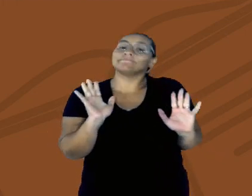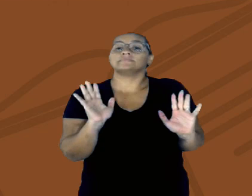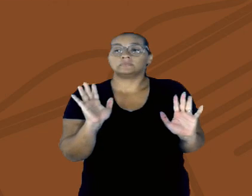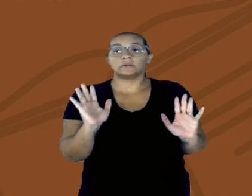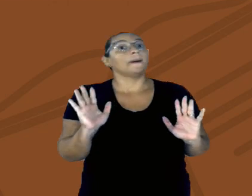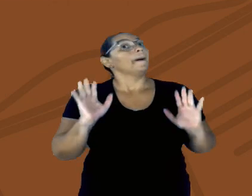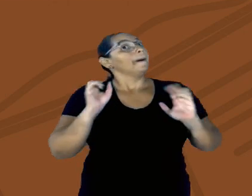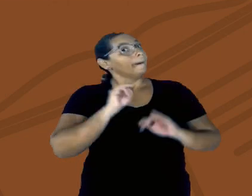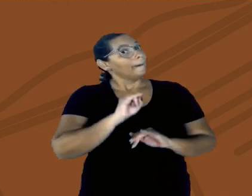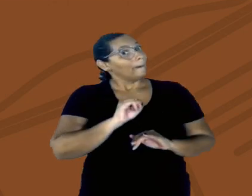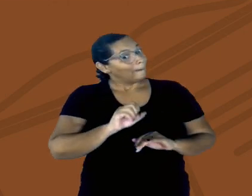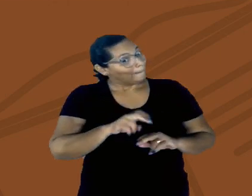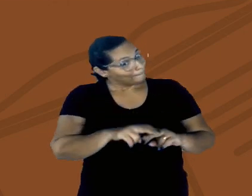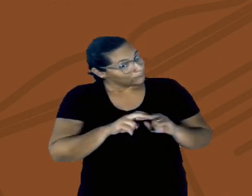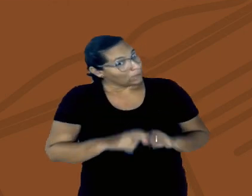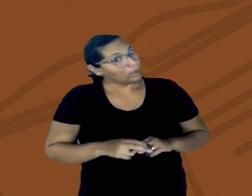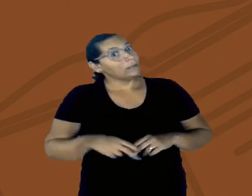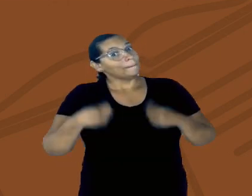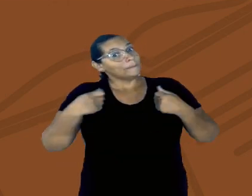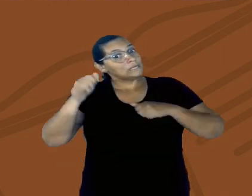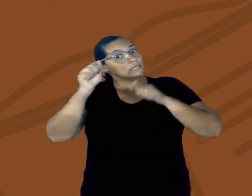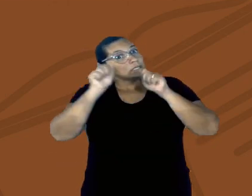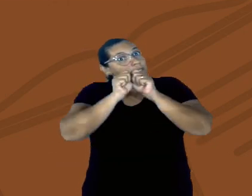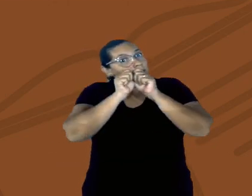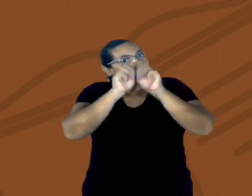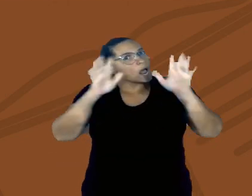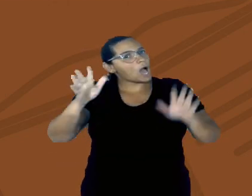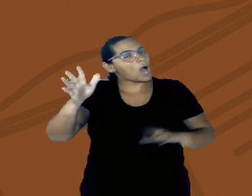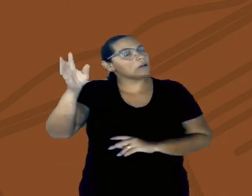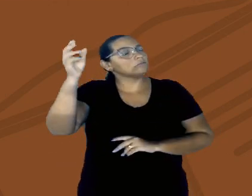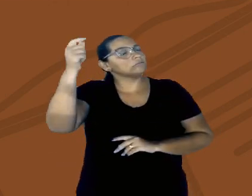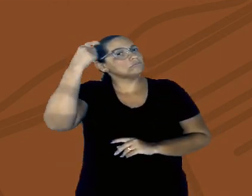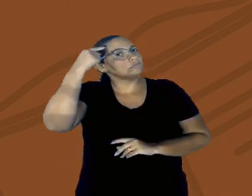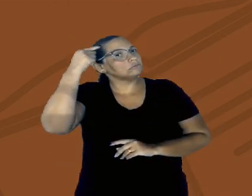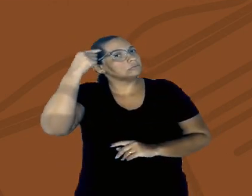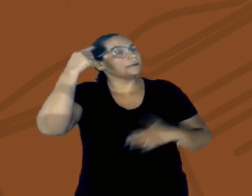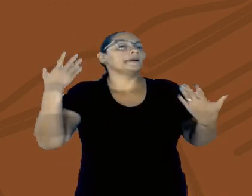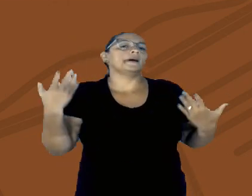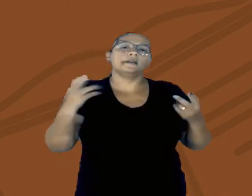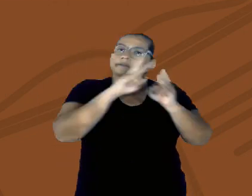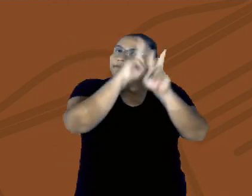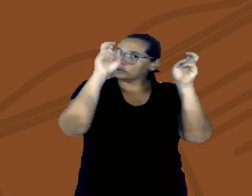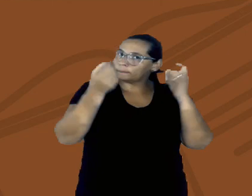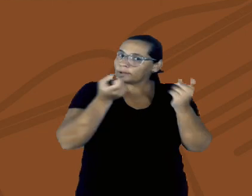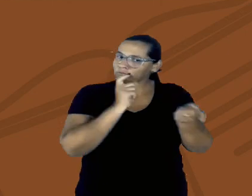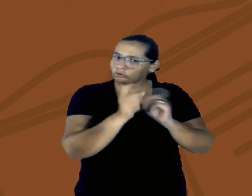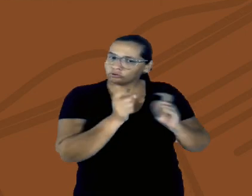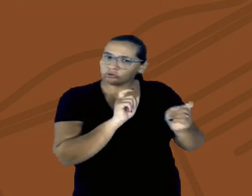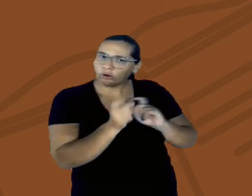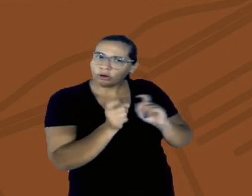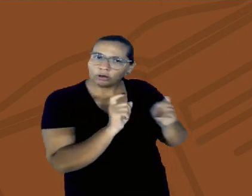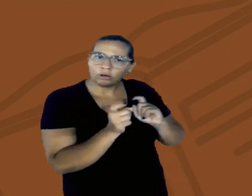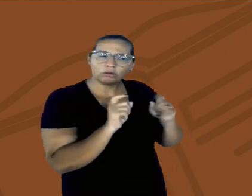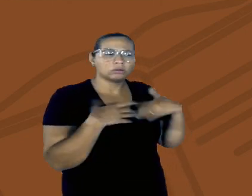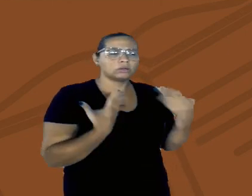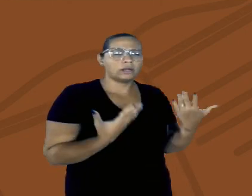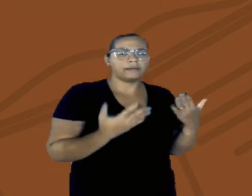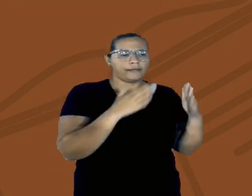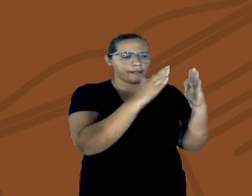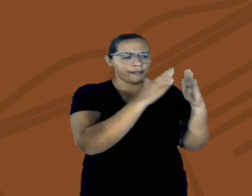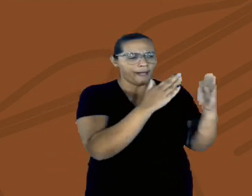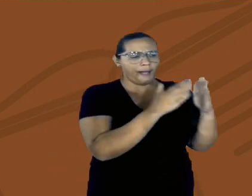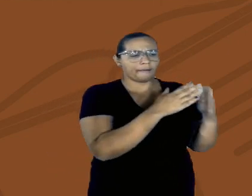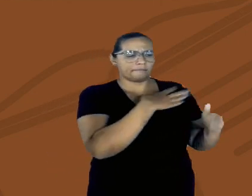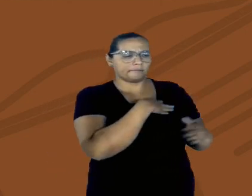isso precisamos ter bastante clareza sobre o tema e discutir em casa com os filhos,